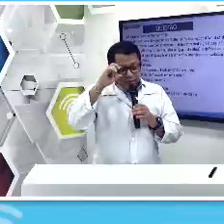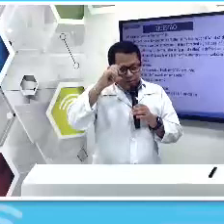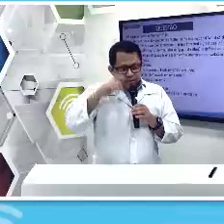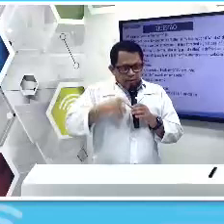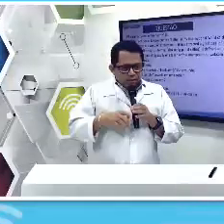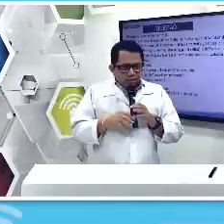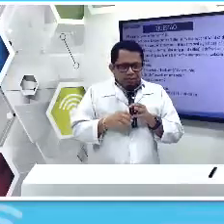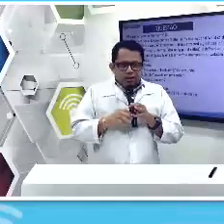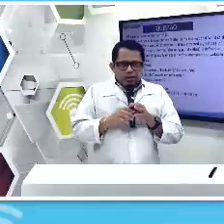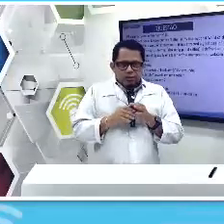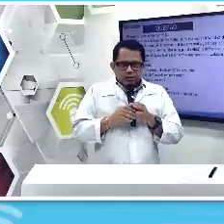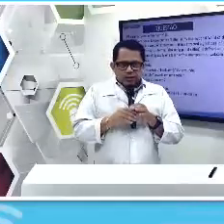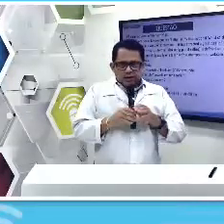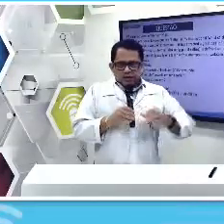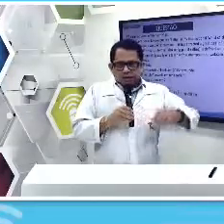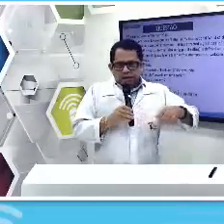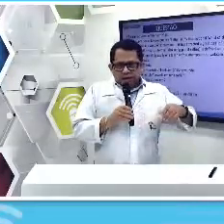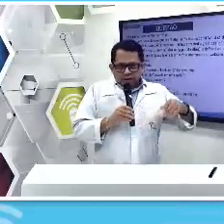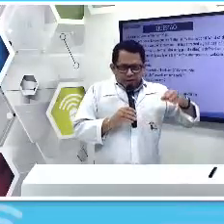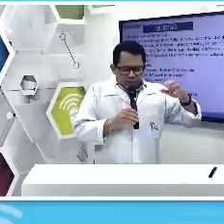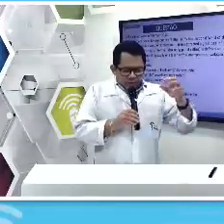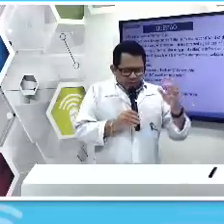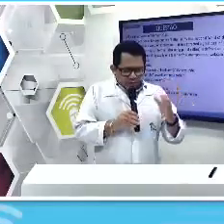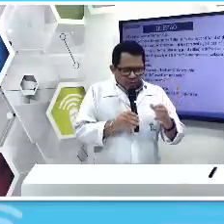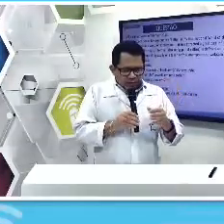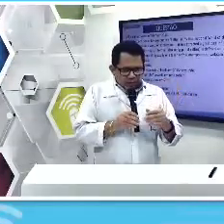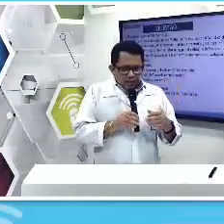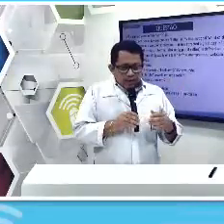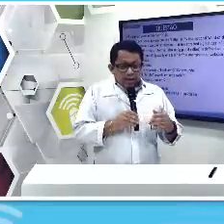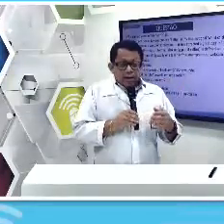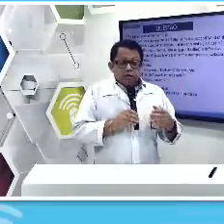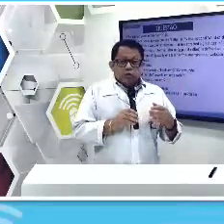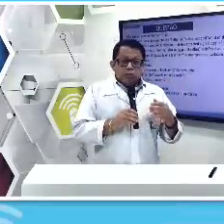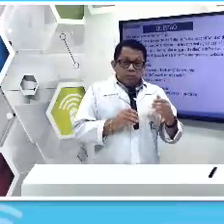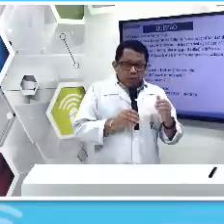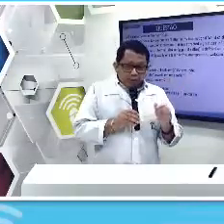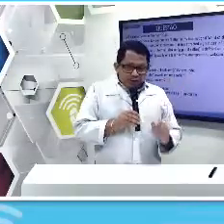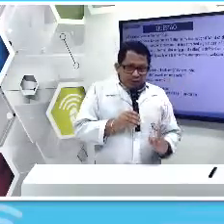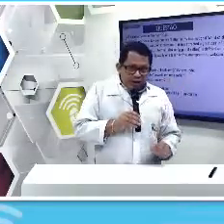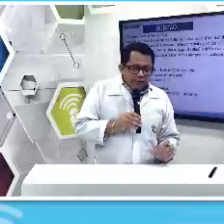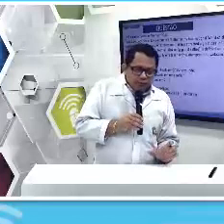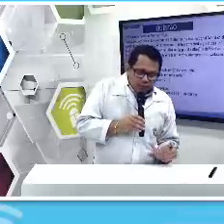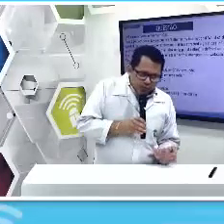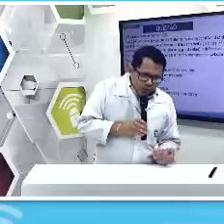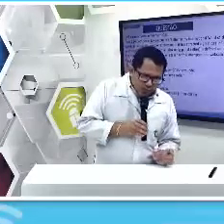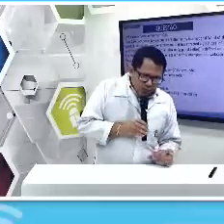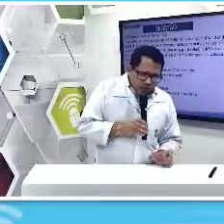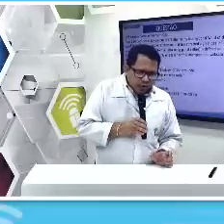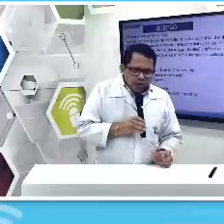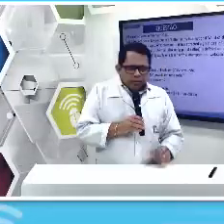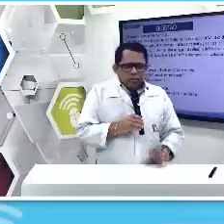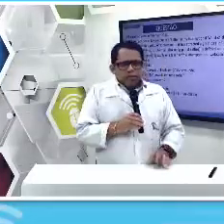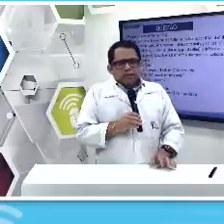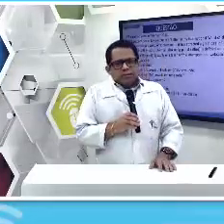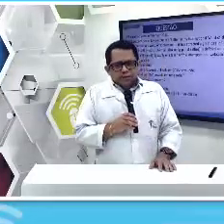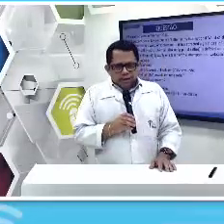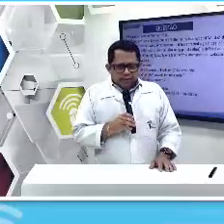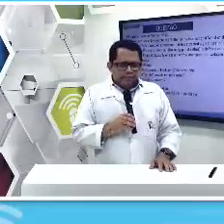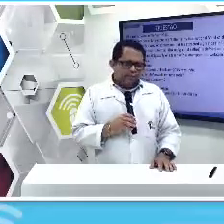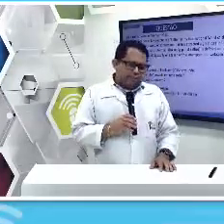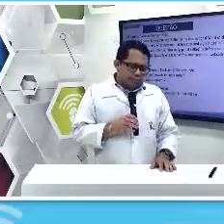simples já vi questões que elas elas eram respondidas somente lá na fonte